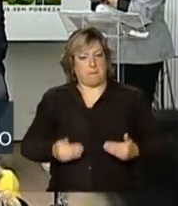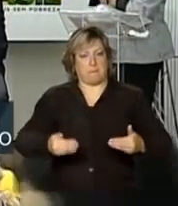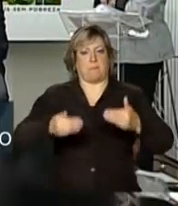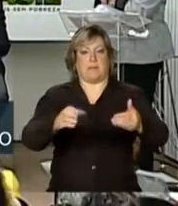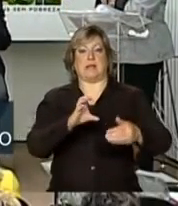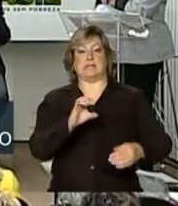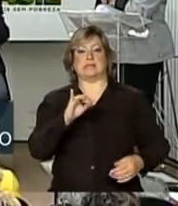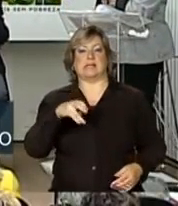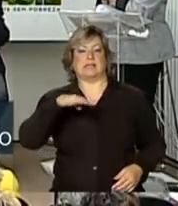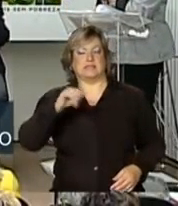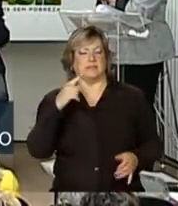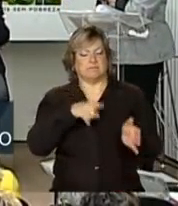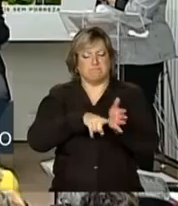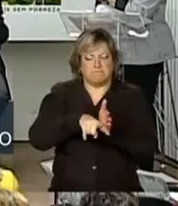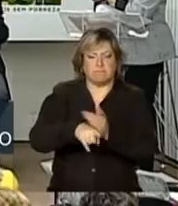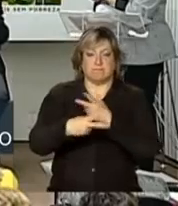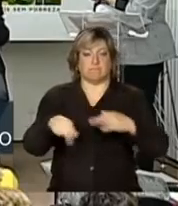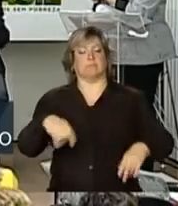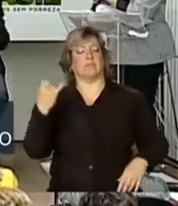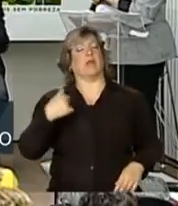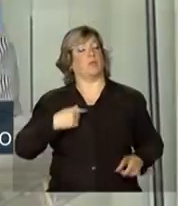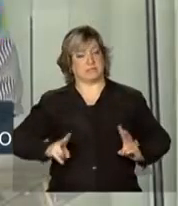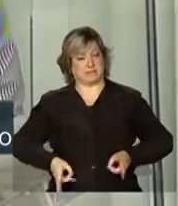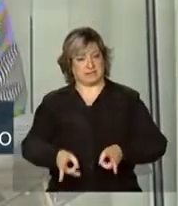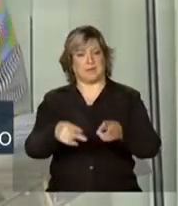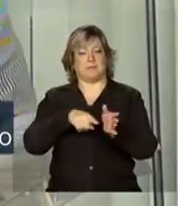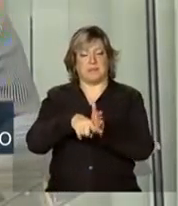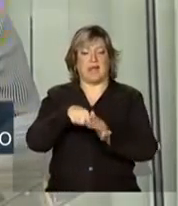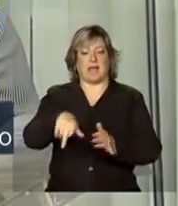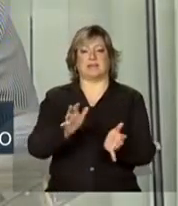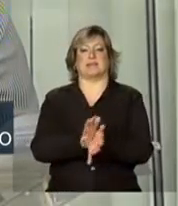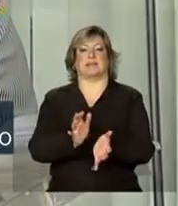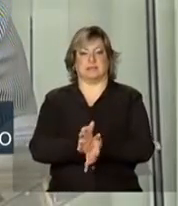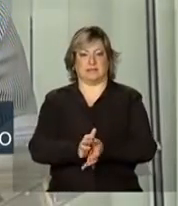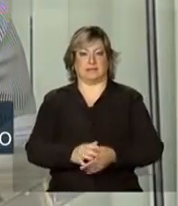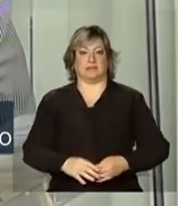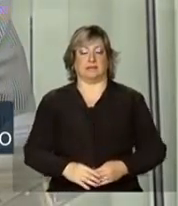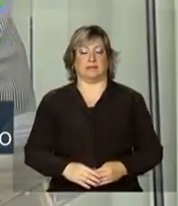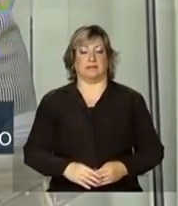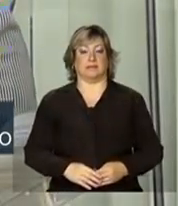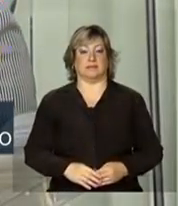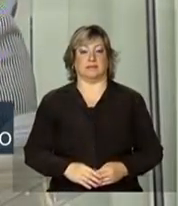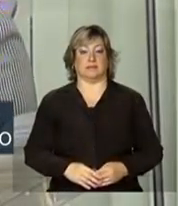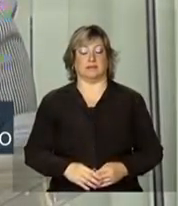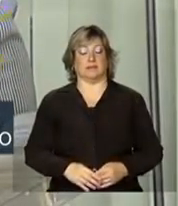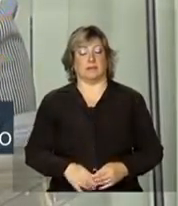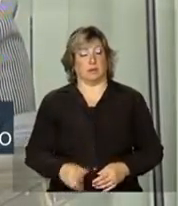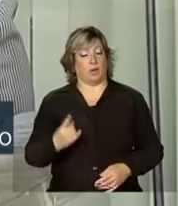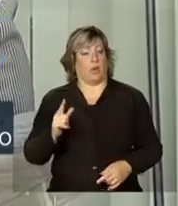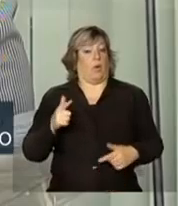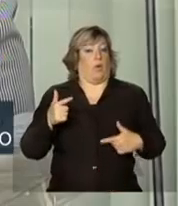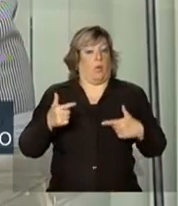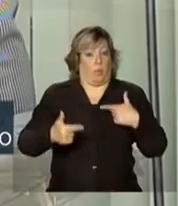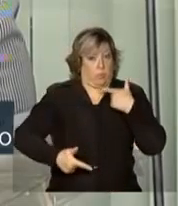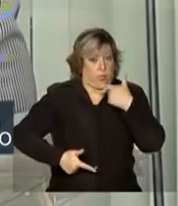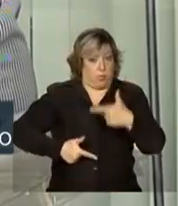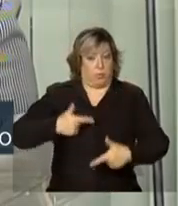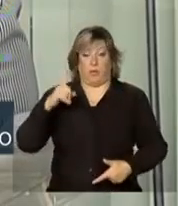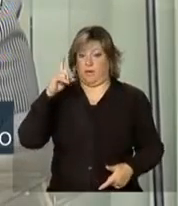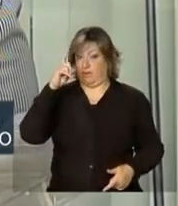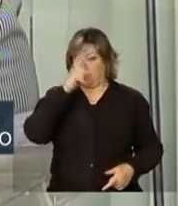fui pesquisadora dessa área. Né? E foi uma batalha para